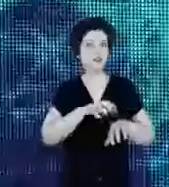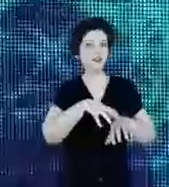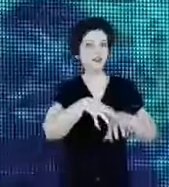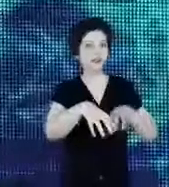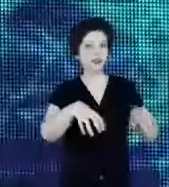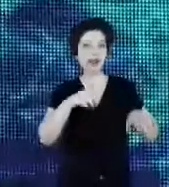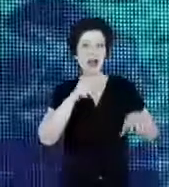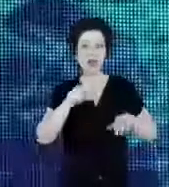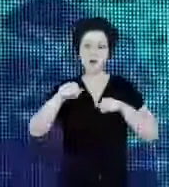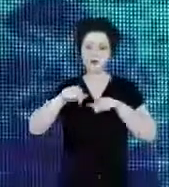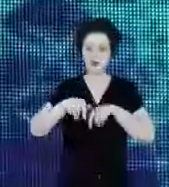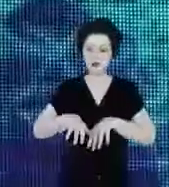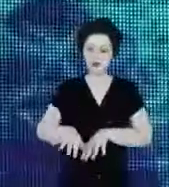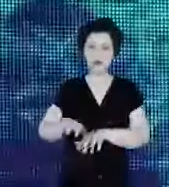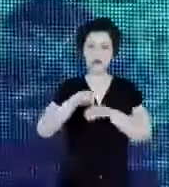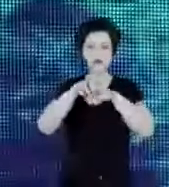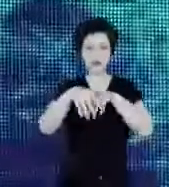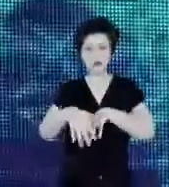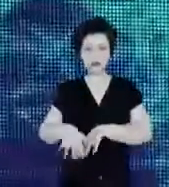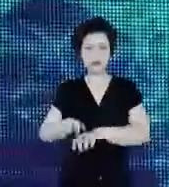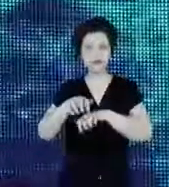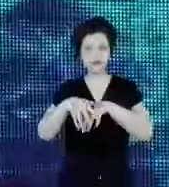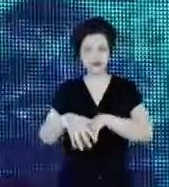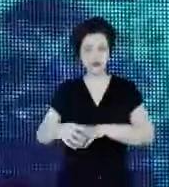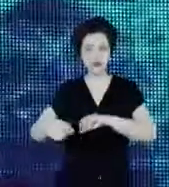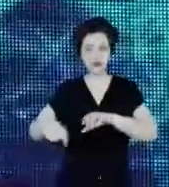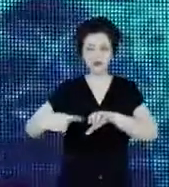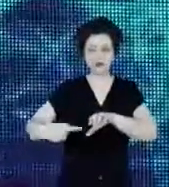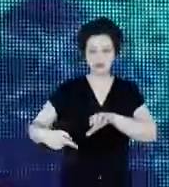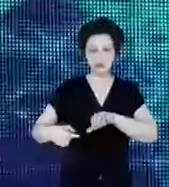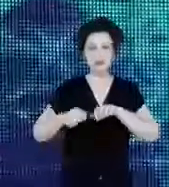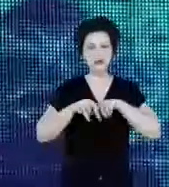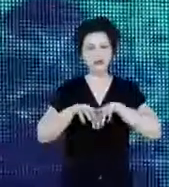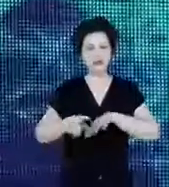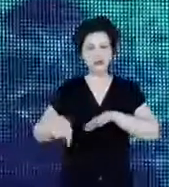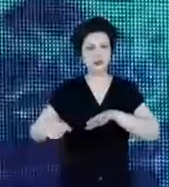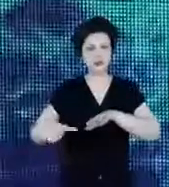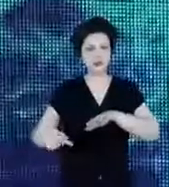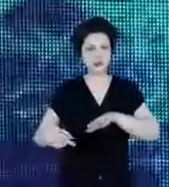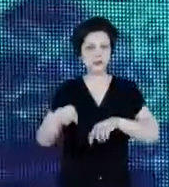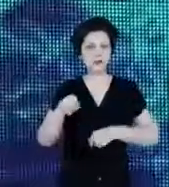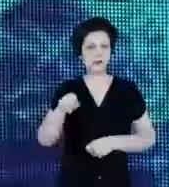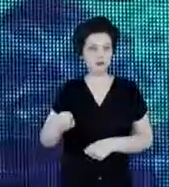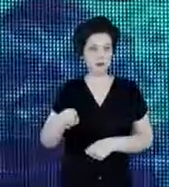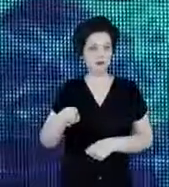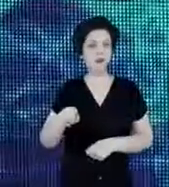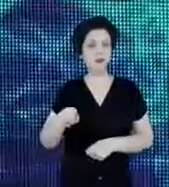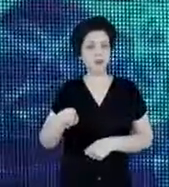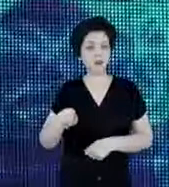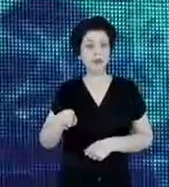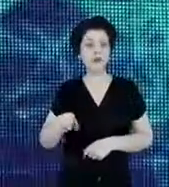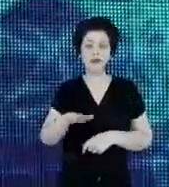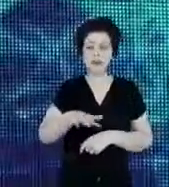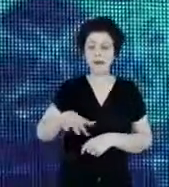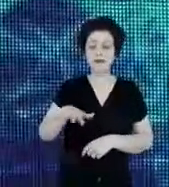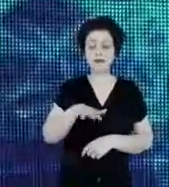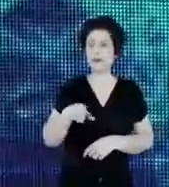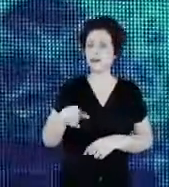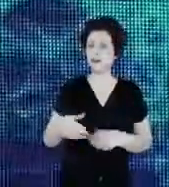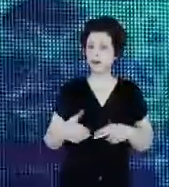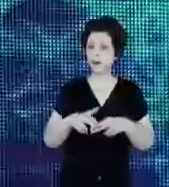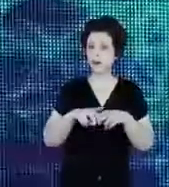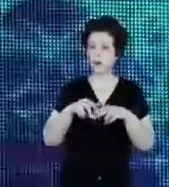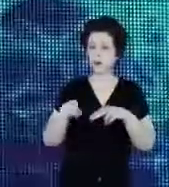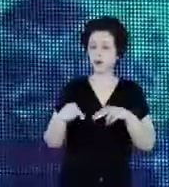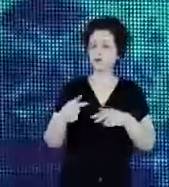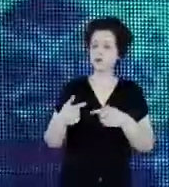E, como disse, esse regulamento ele é a porta de entrada da inovação no setor. Afinal de contas, estamos